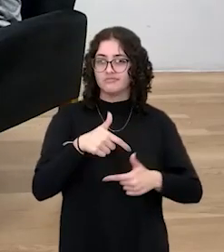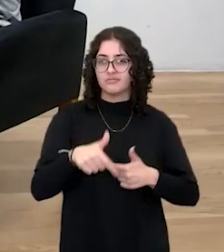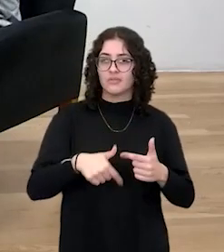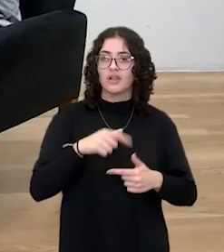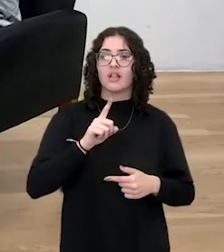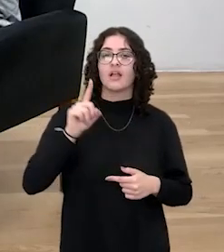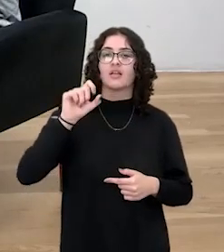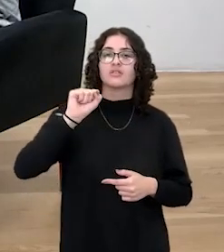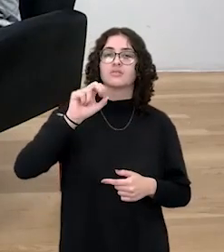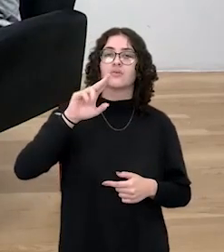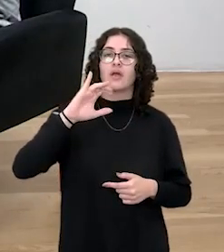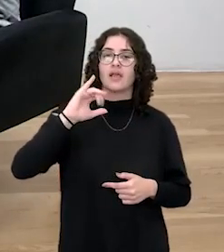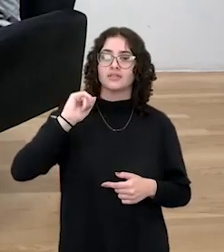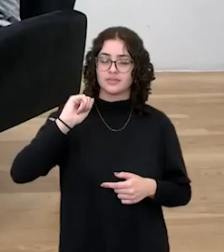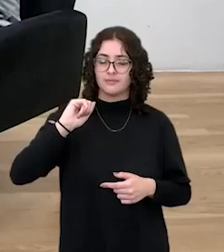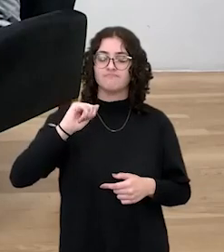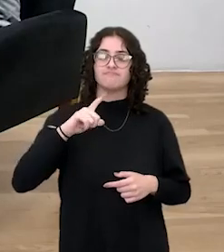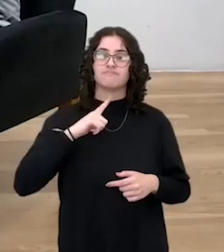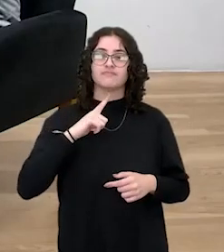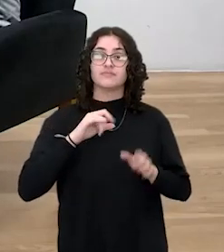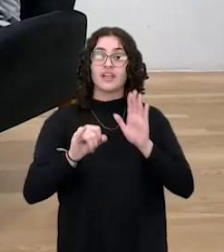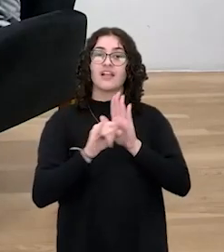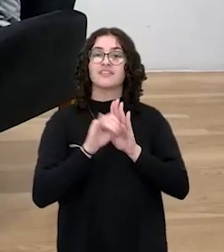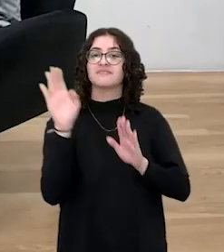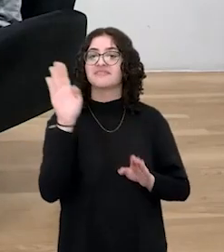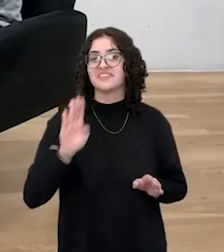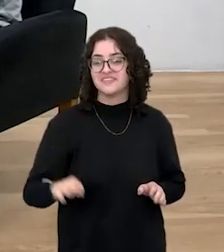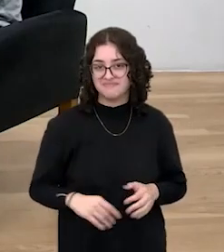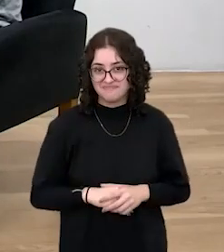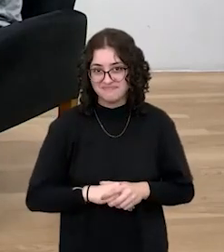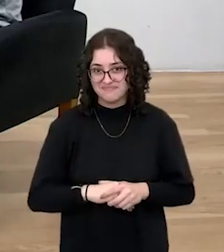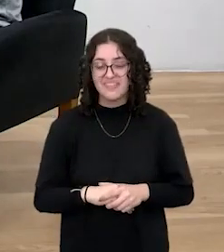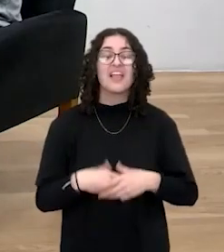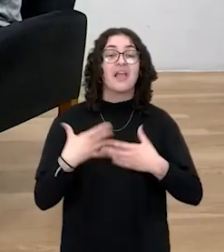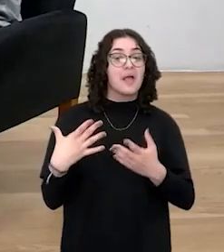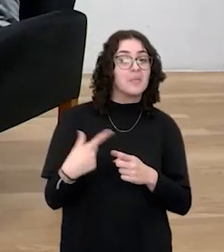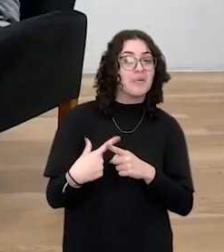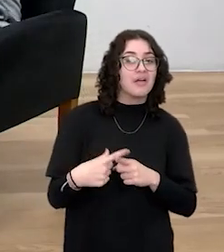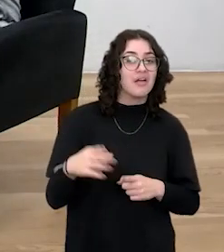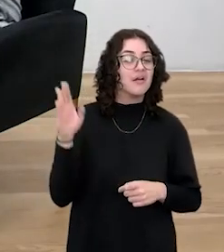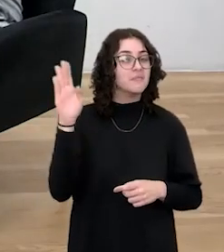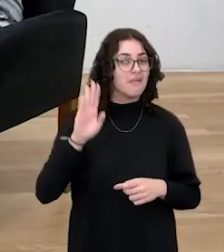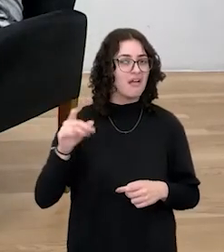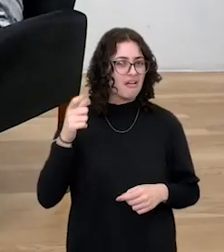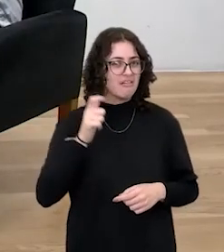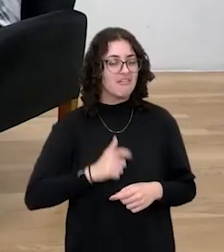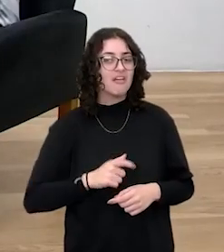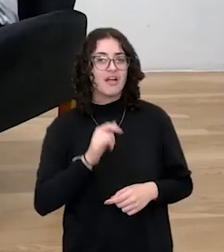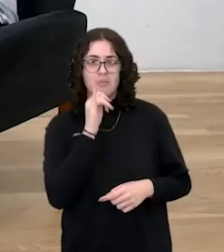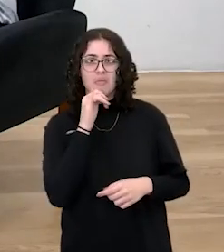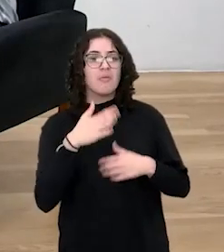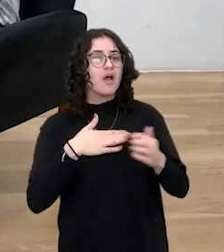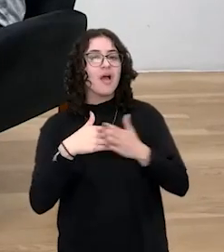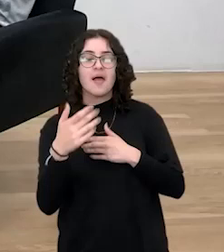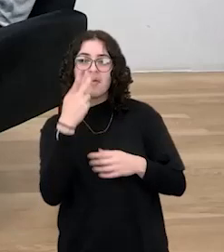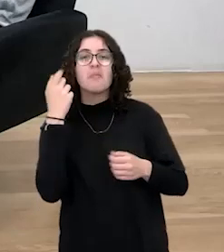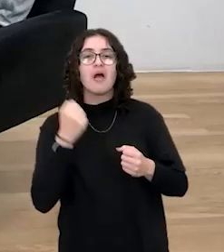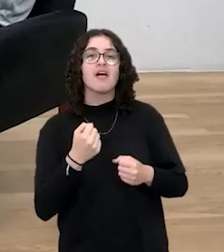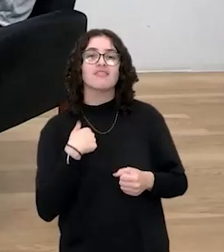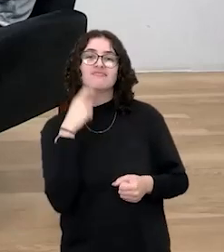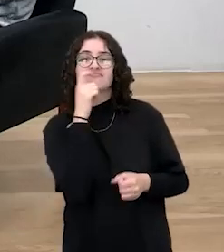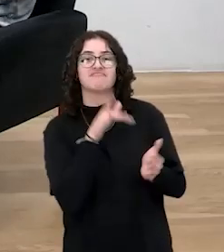identidade brasileira. E é justamente por isso, né? Porque o brasileiro, qualquer pessoa pode se passar por brasileiro. Não